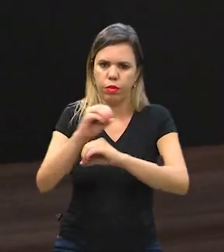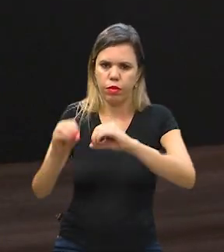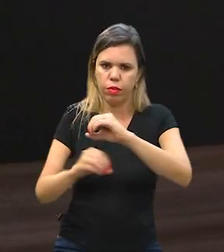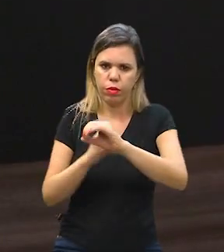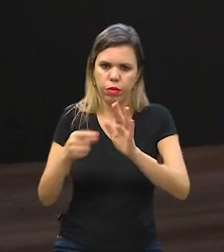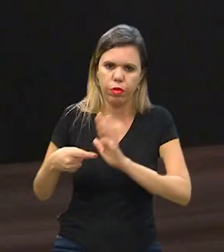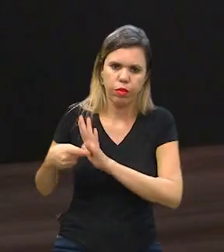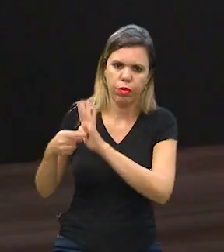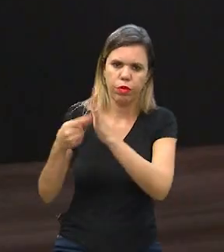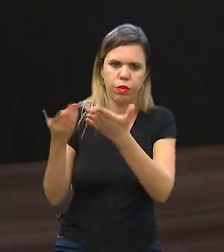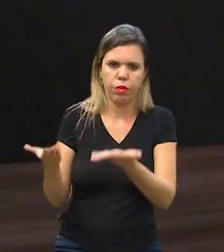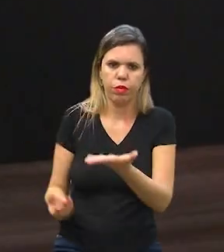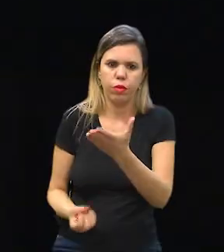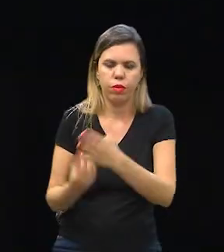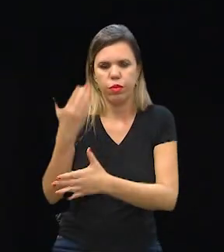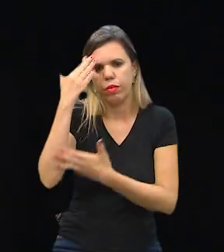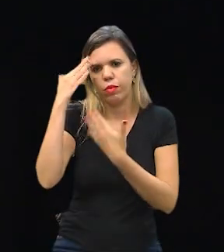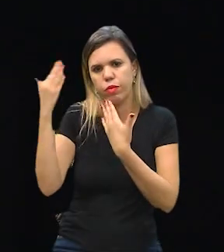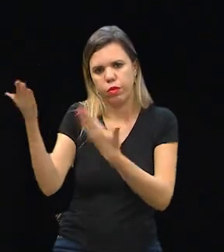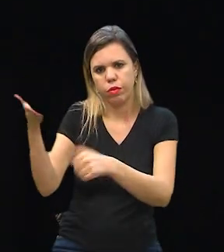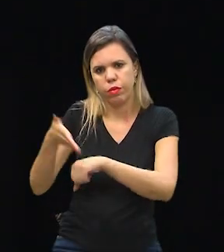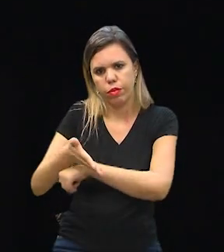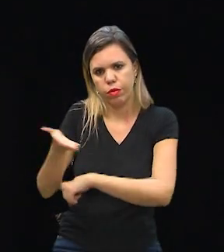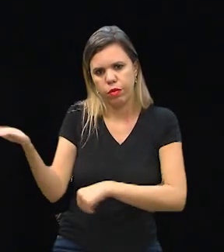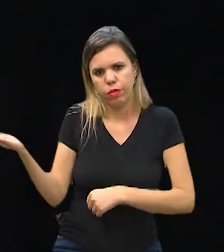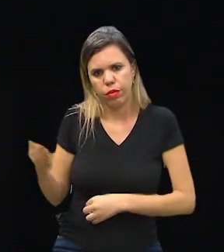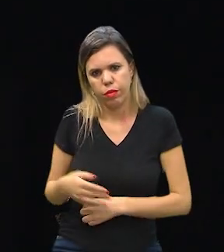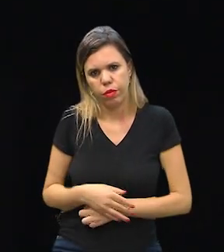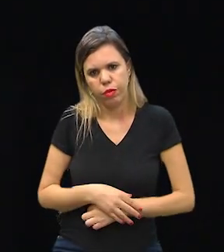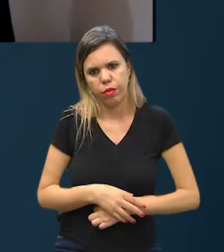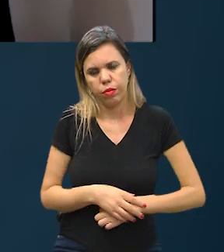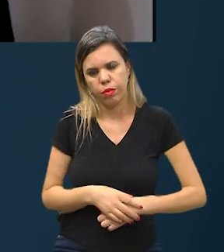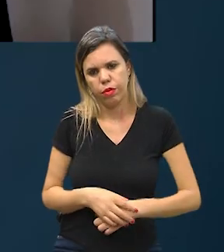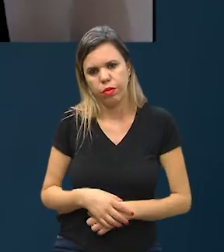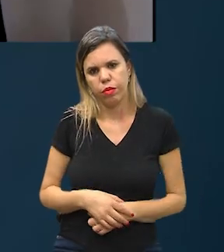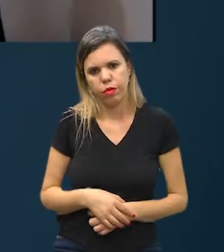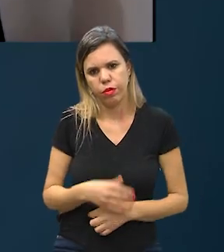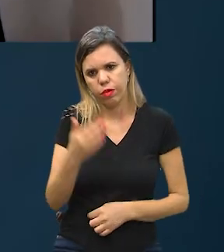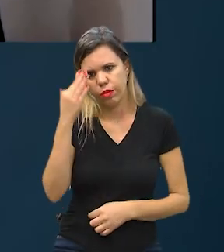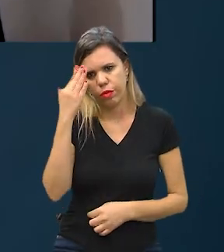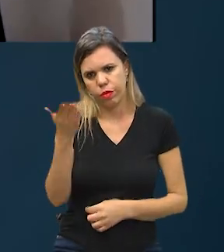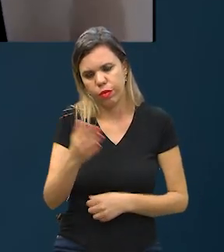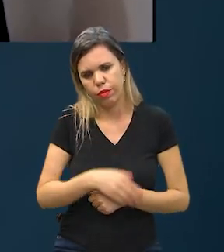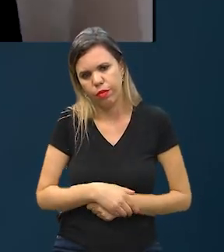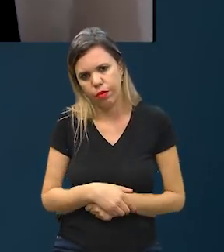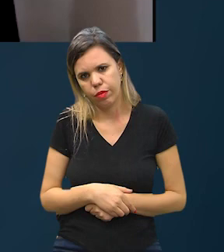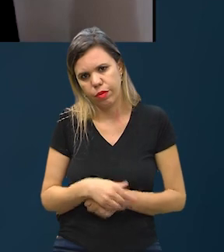FEAC para mostrar a que veio. Eu agradeço muito a participação de vocês. A gente que agradece.